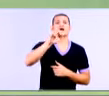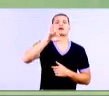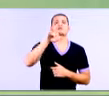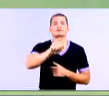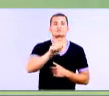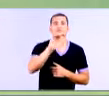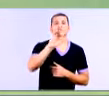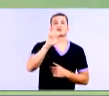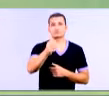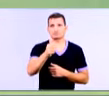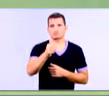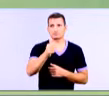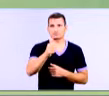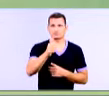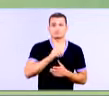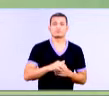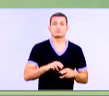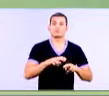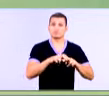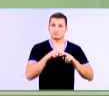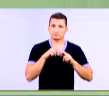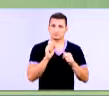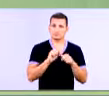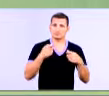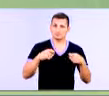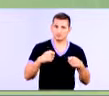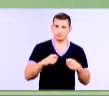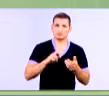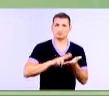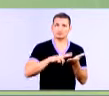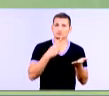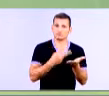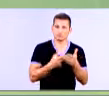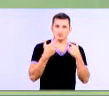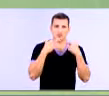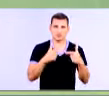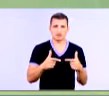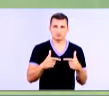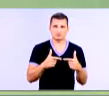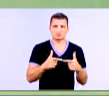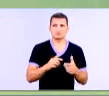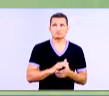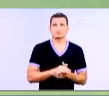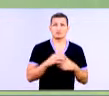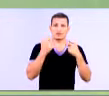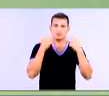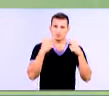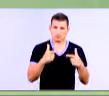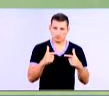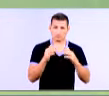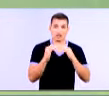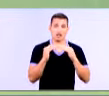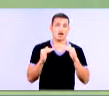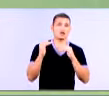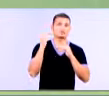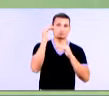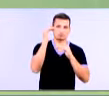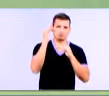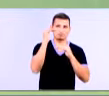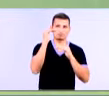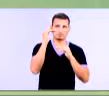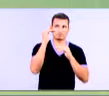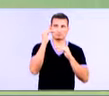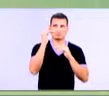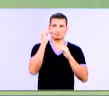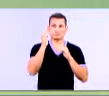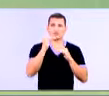adotar. Por isso, faz necessário um tradutor dessas linguagens, a linguagem que são de alto nível para linguagens